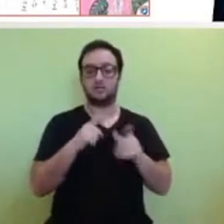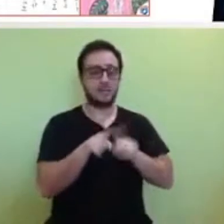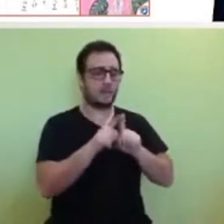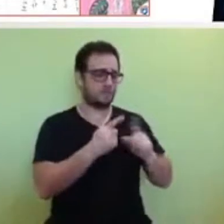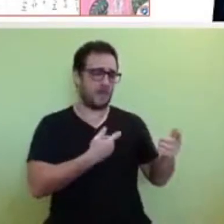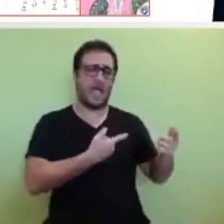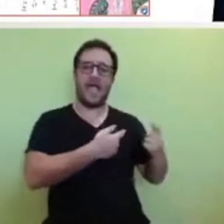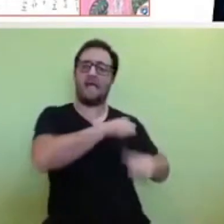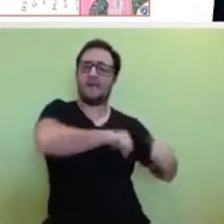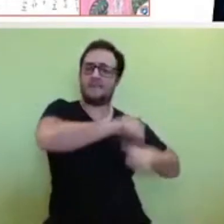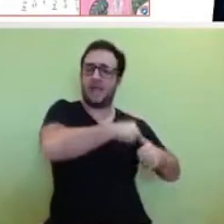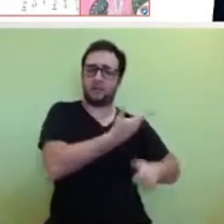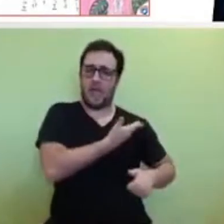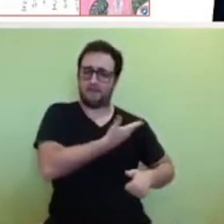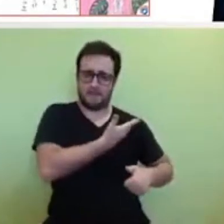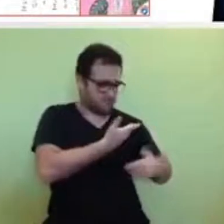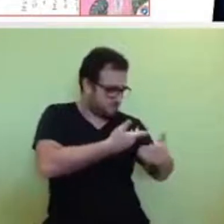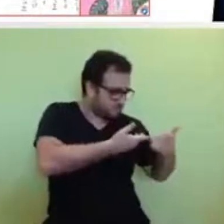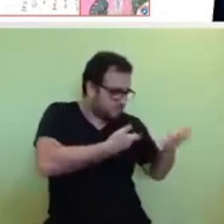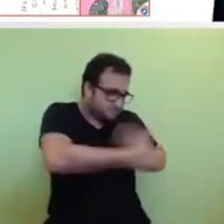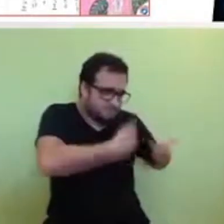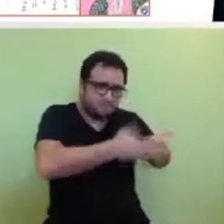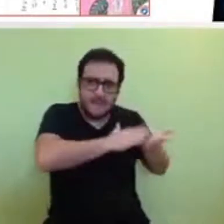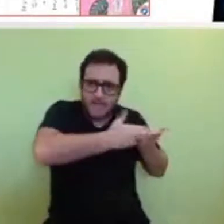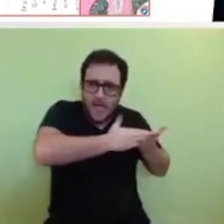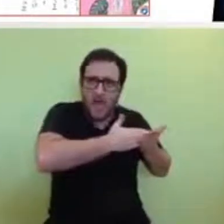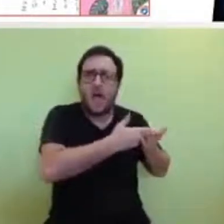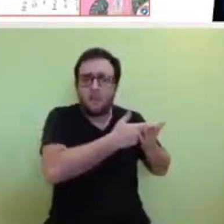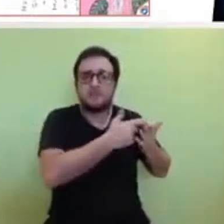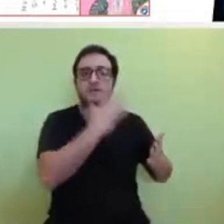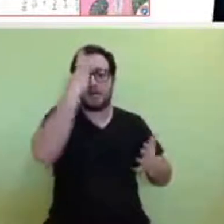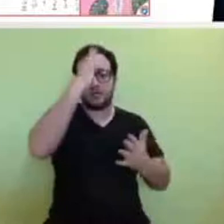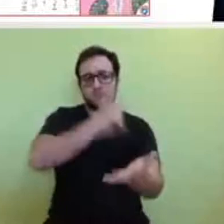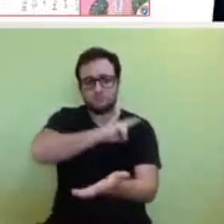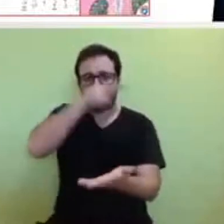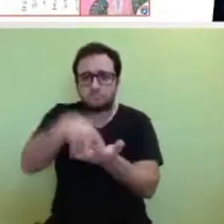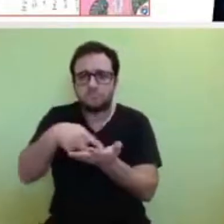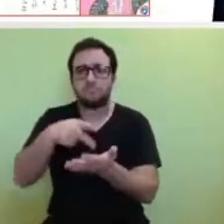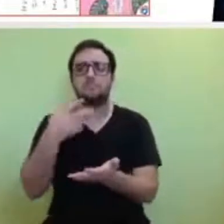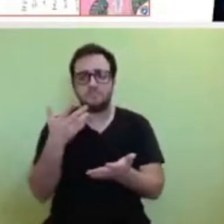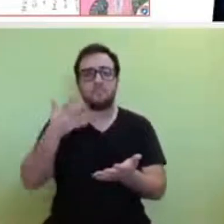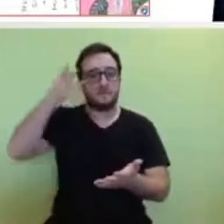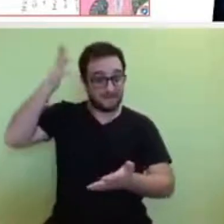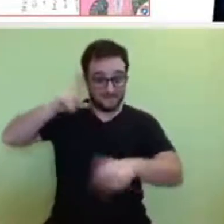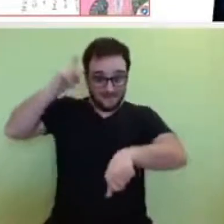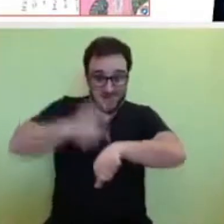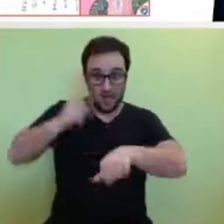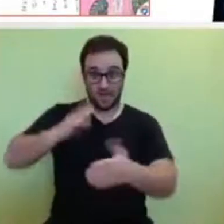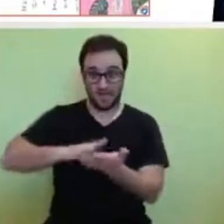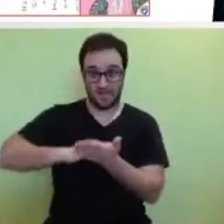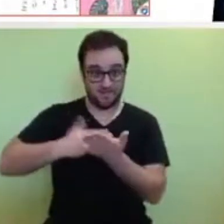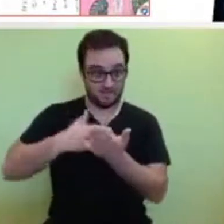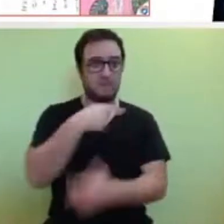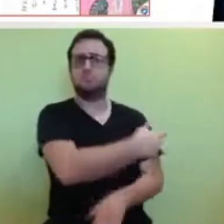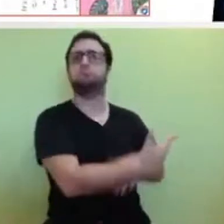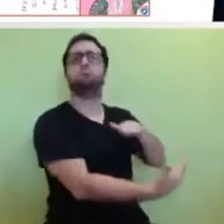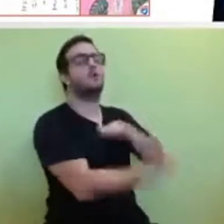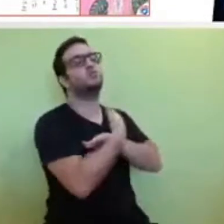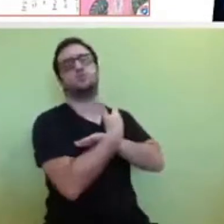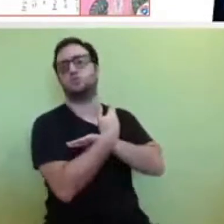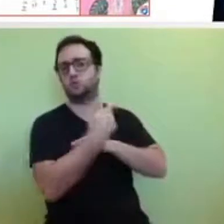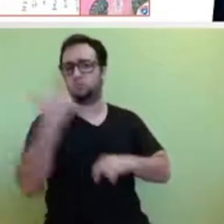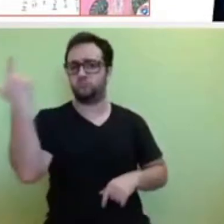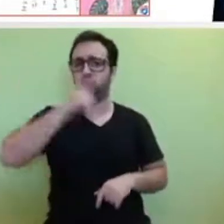uma estratégia também de uso, na hora da interpretação. Então, como que funciona a tradução